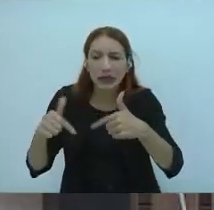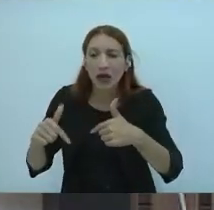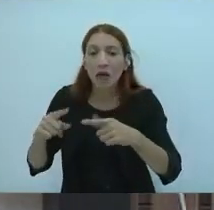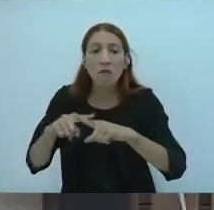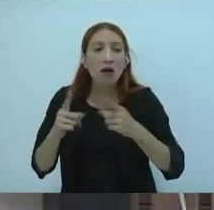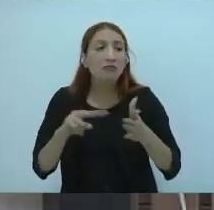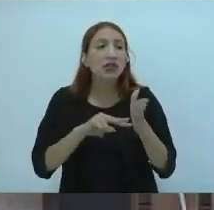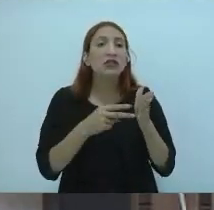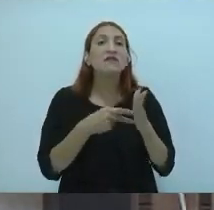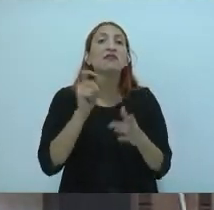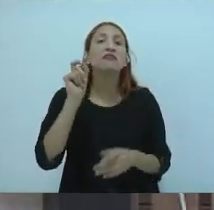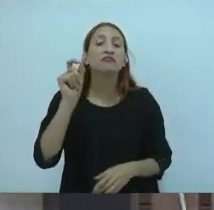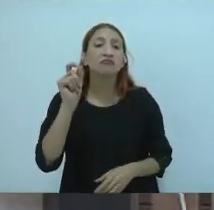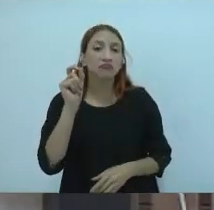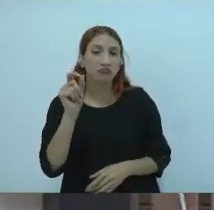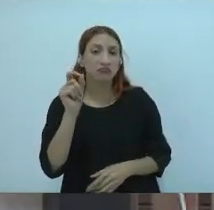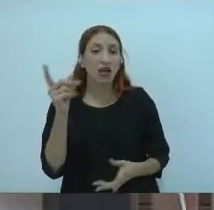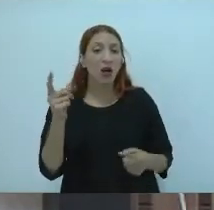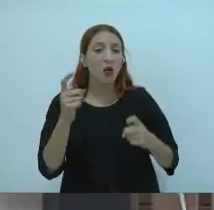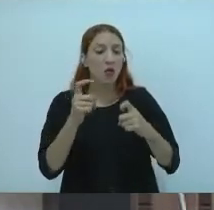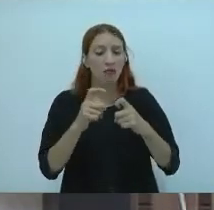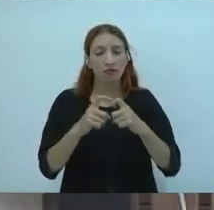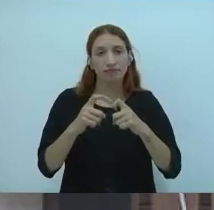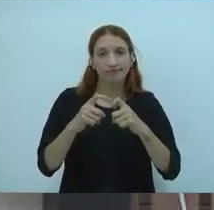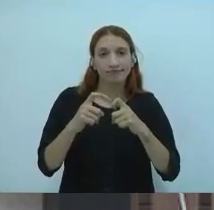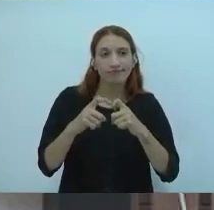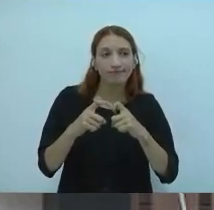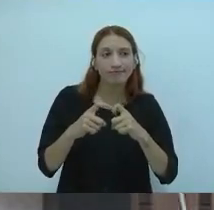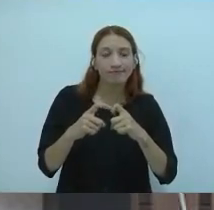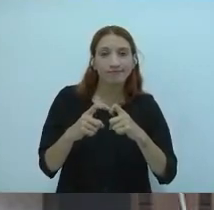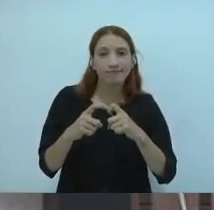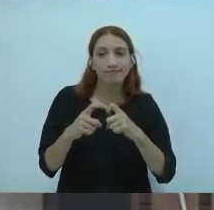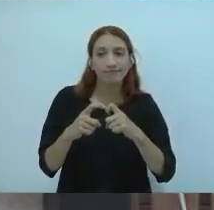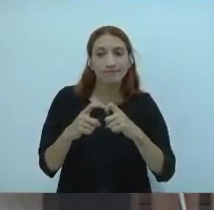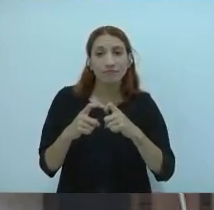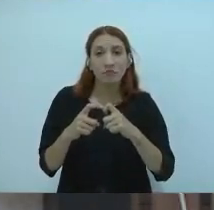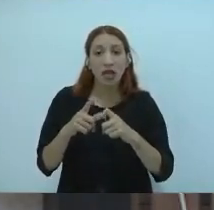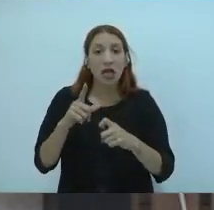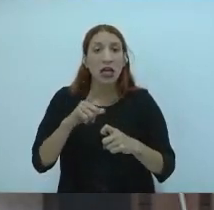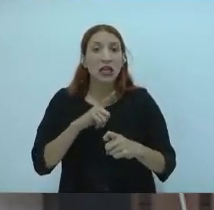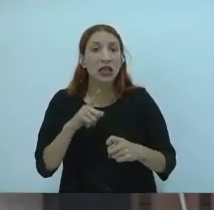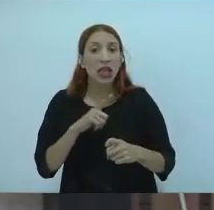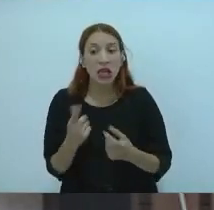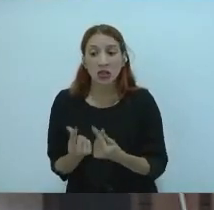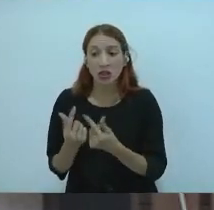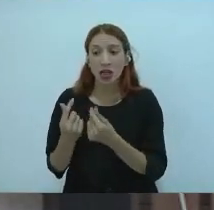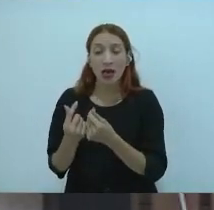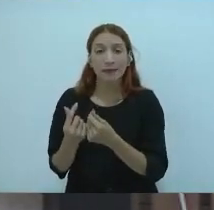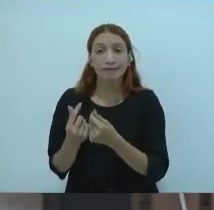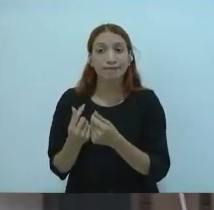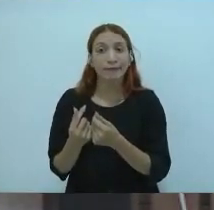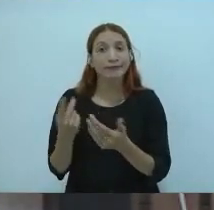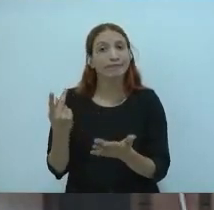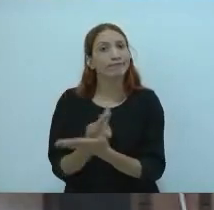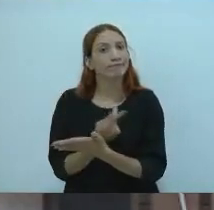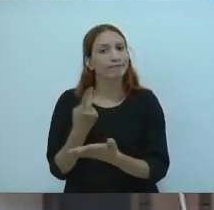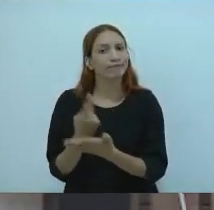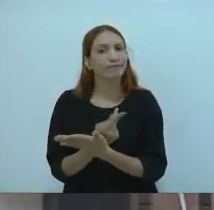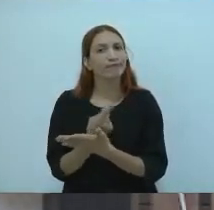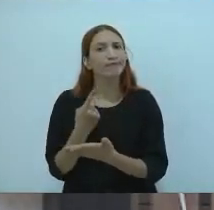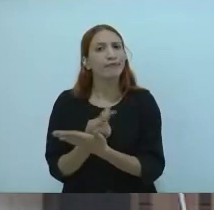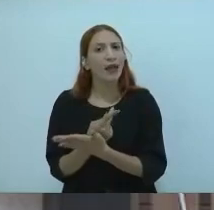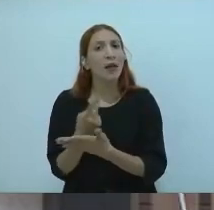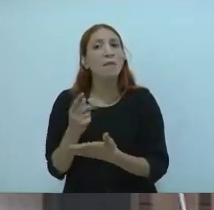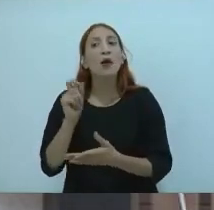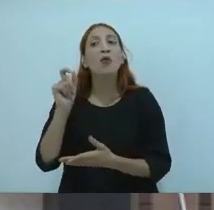significa um médico Ter suas contas reprovadas pelo conselho